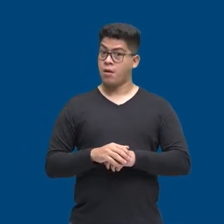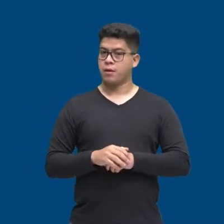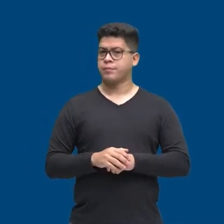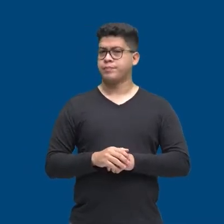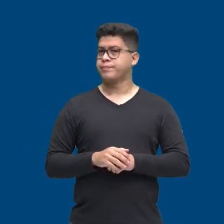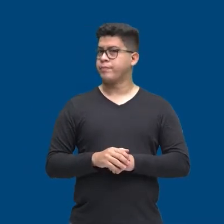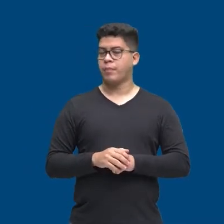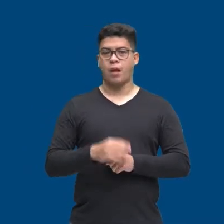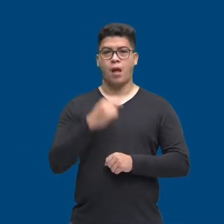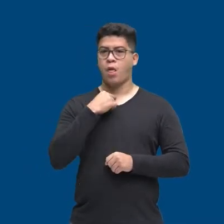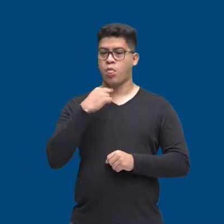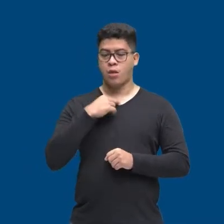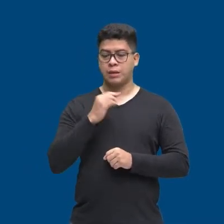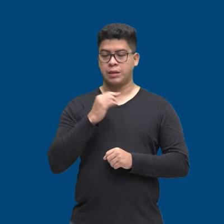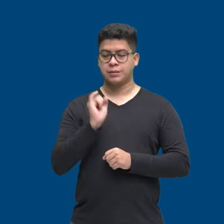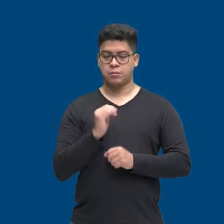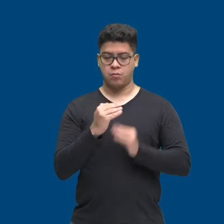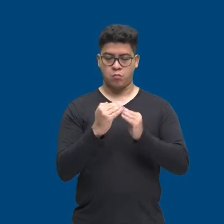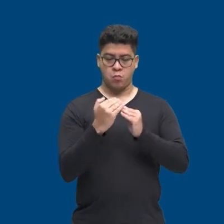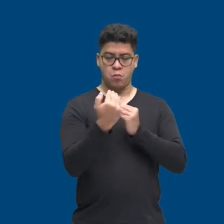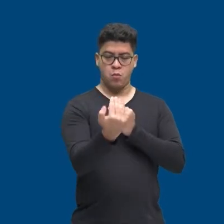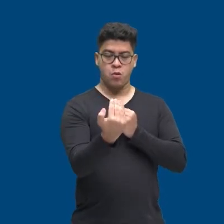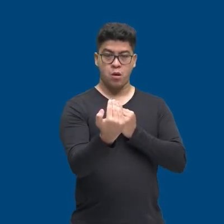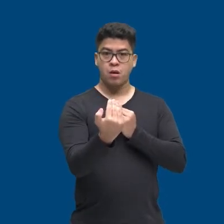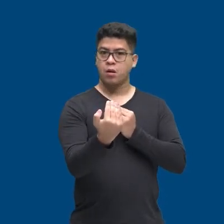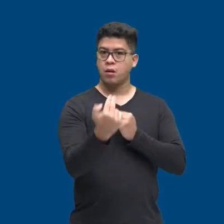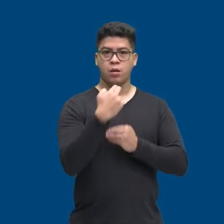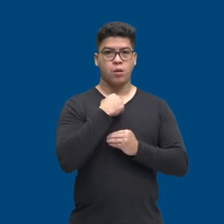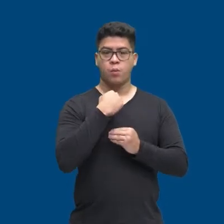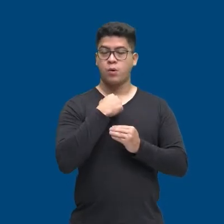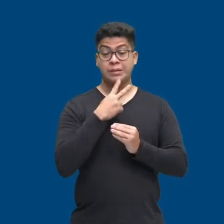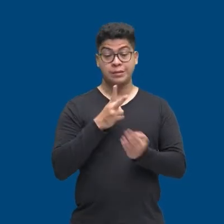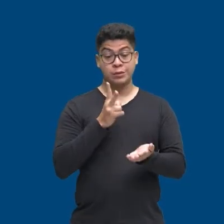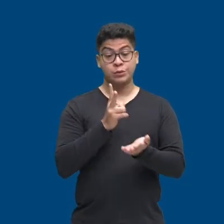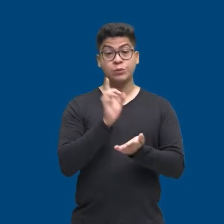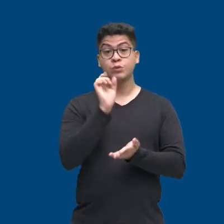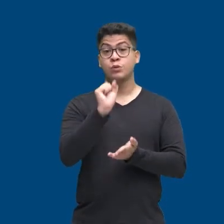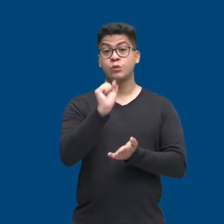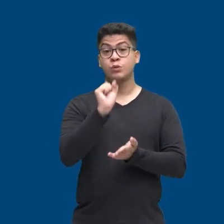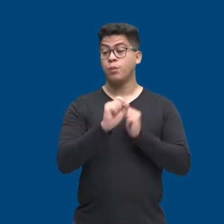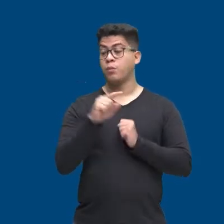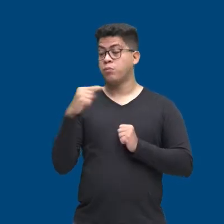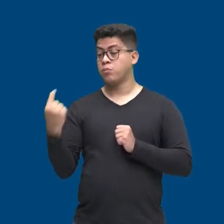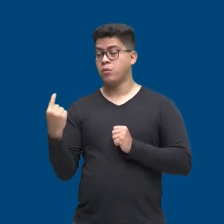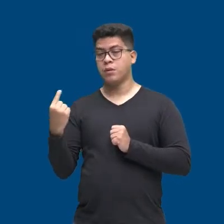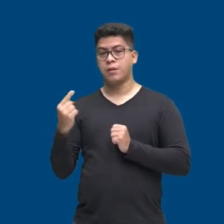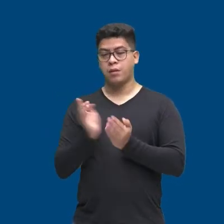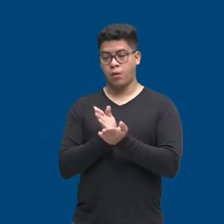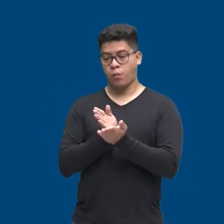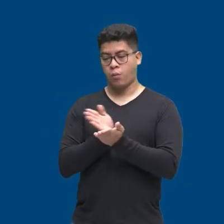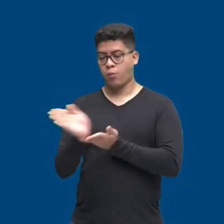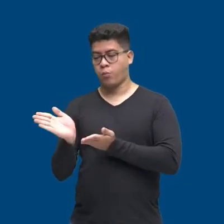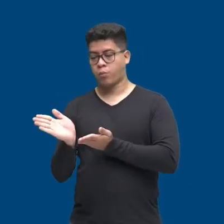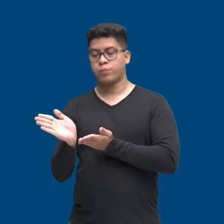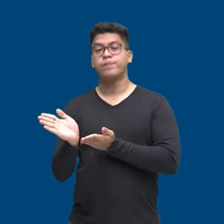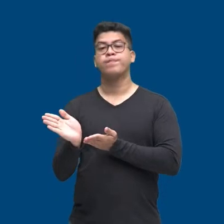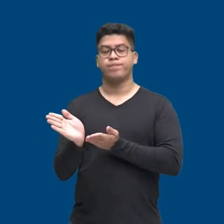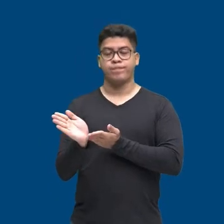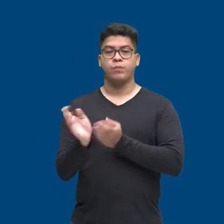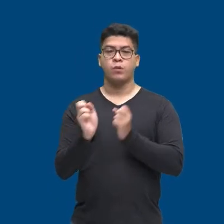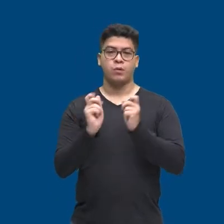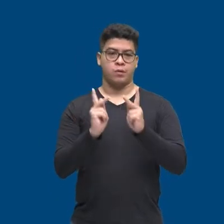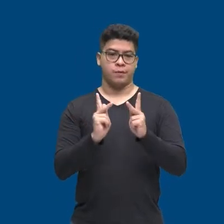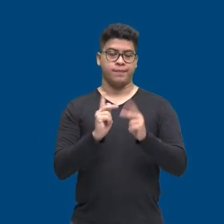aqui ele não pode porque ele não captura para frente ele sol captura na diagonal certo então